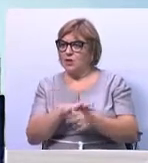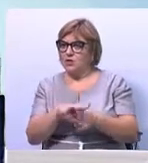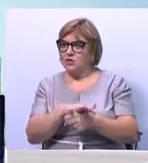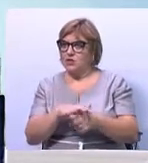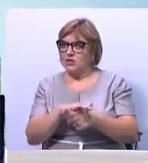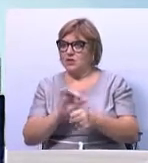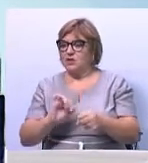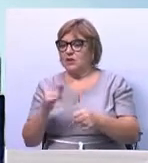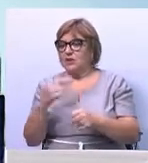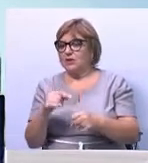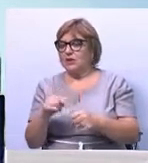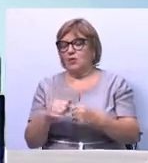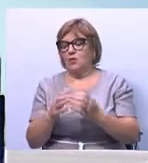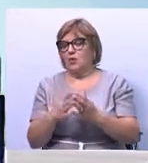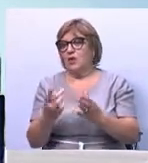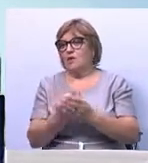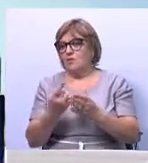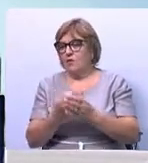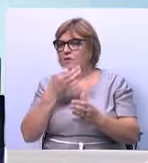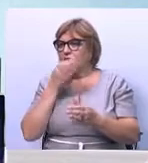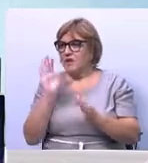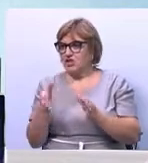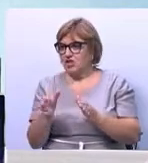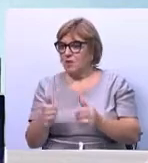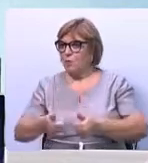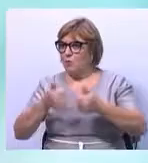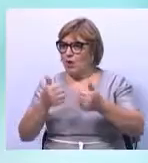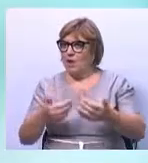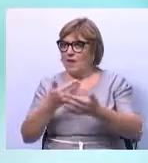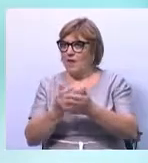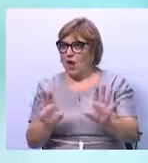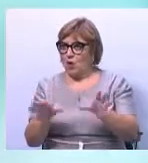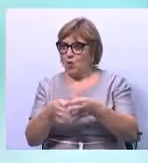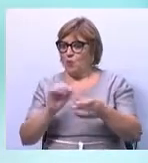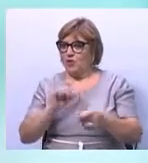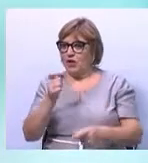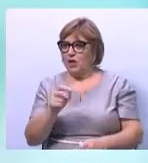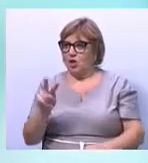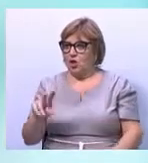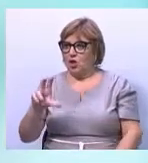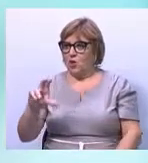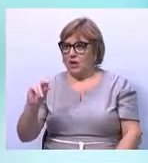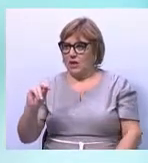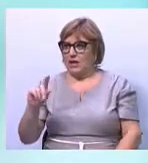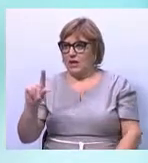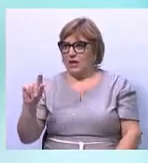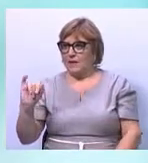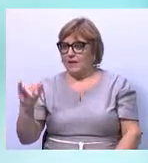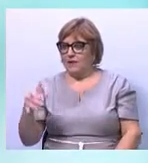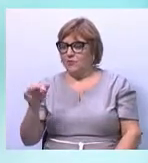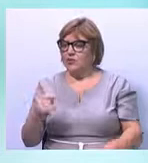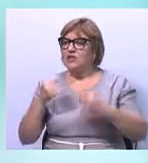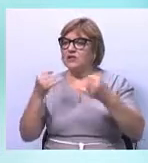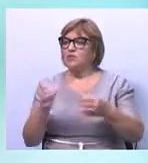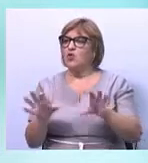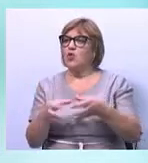em relação à utilização individual. Muito bem, já falamos aqui um bocadinho dos benefícios do grupo dos eucaliptos, digamos assim. Seguimos, se concordar, para o grupo